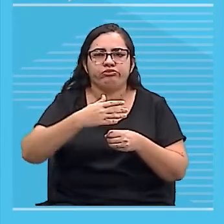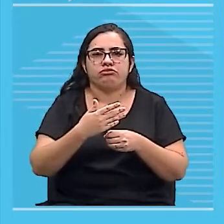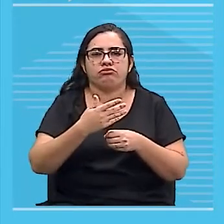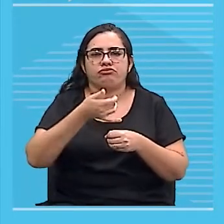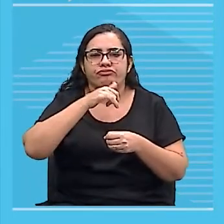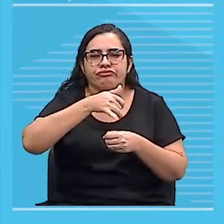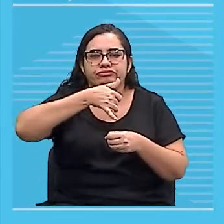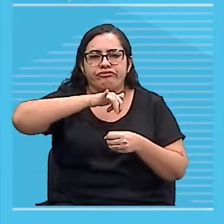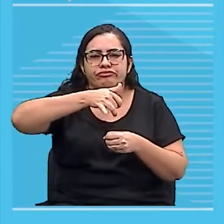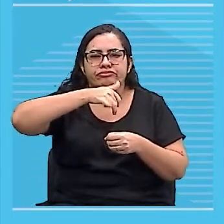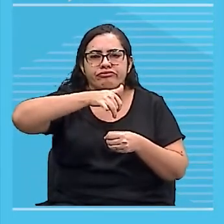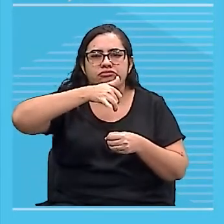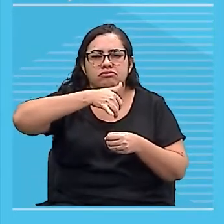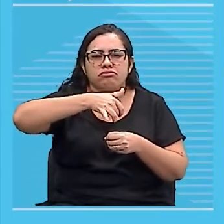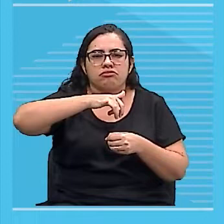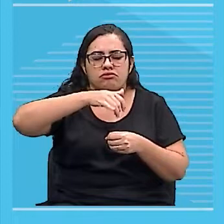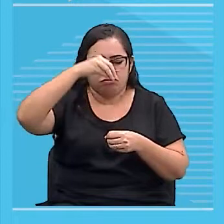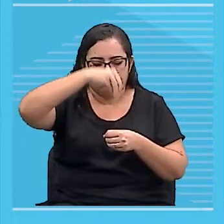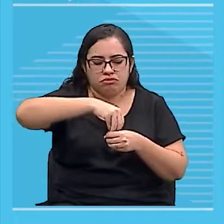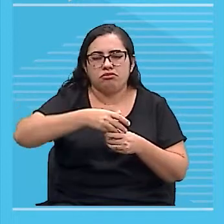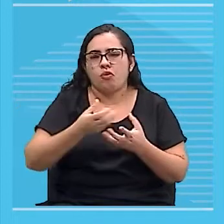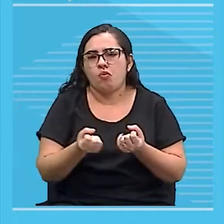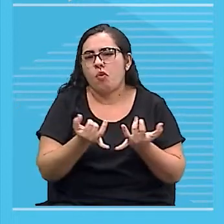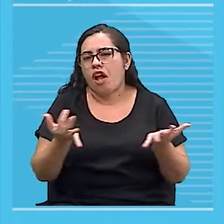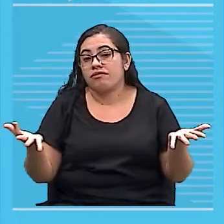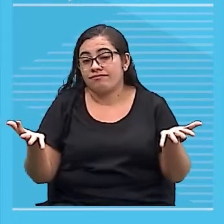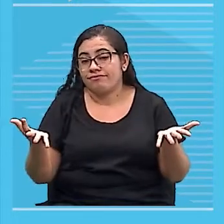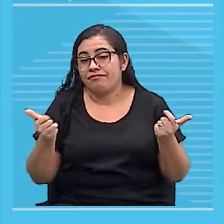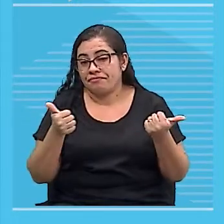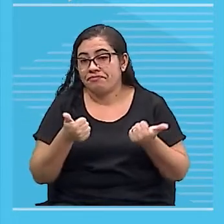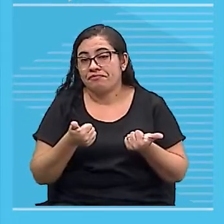armazenar, acumular em um capacitor? Beleza?